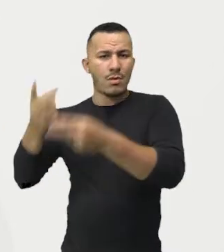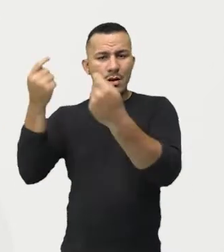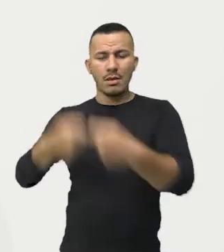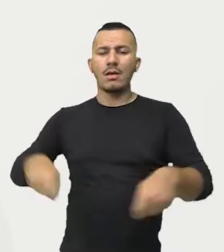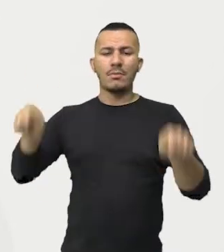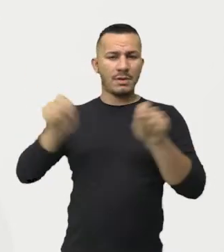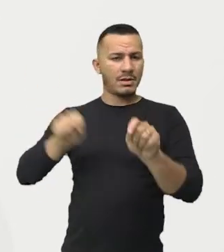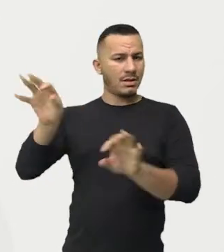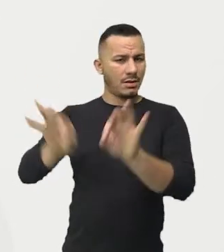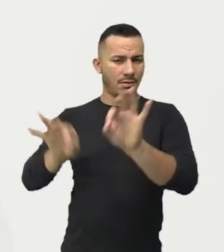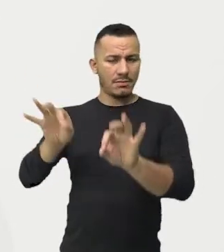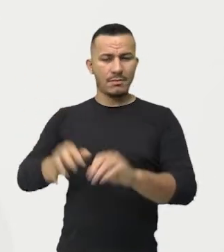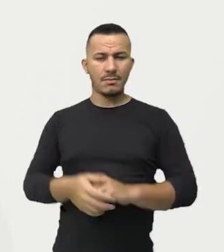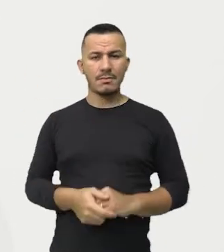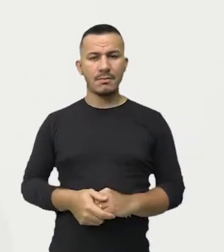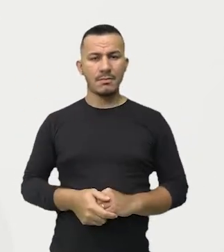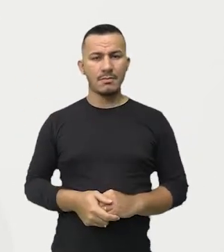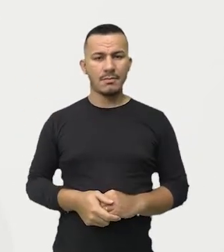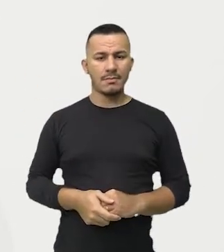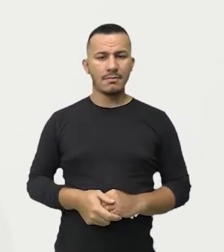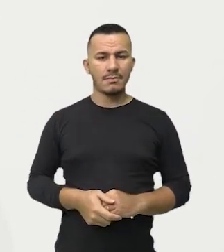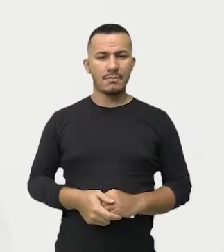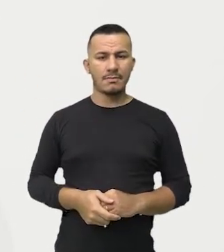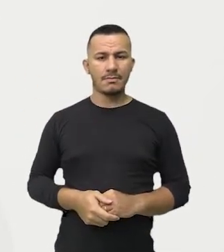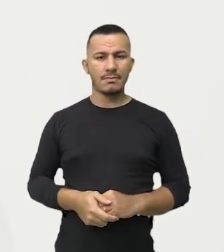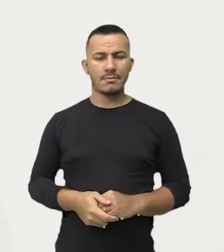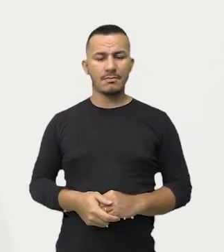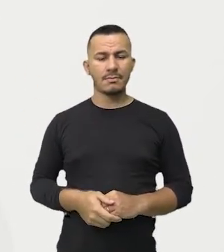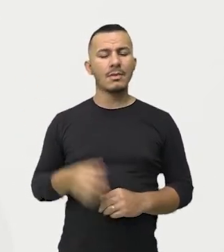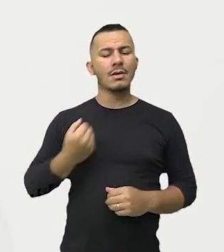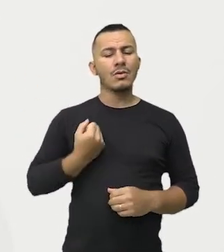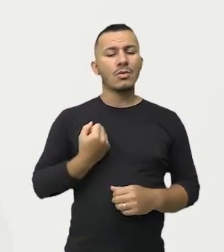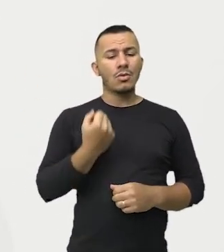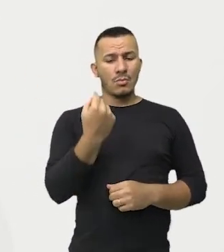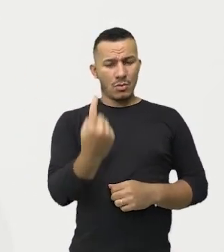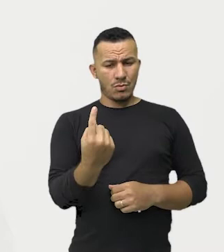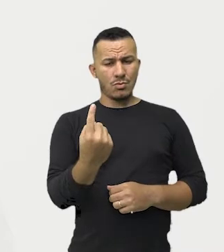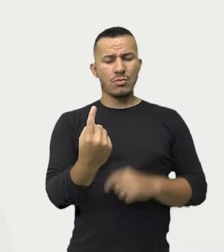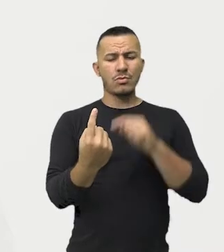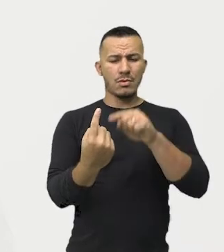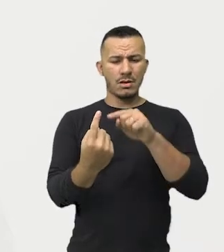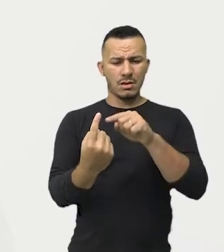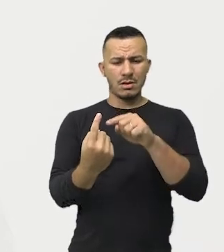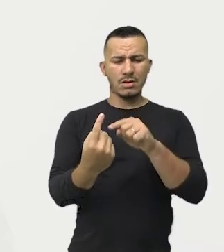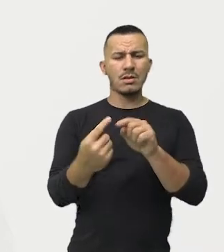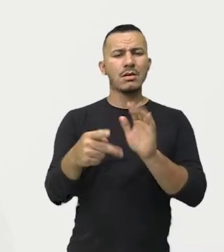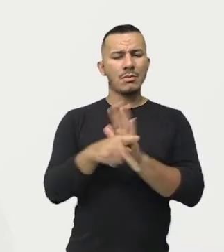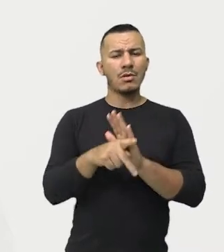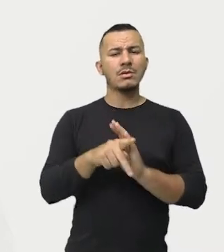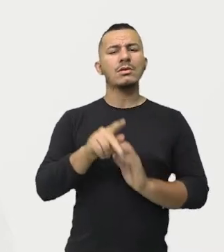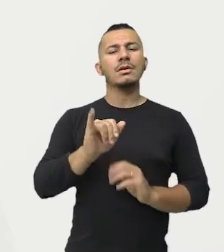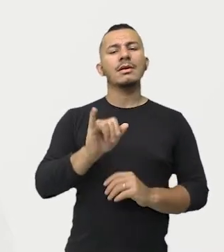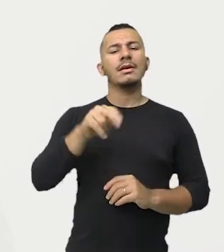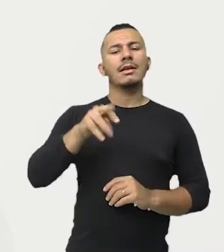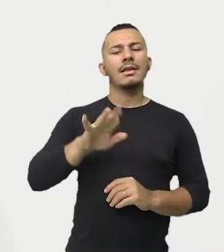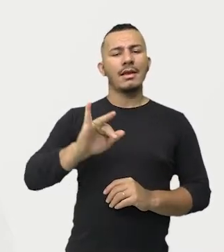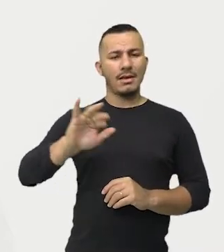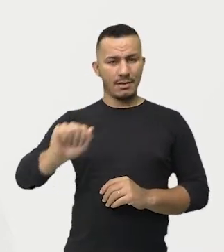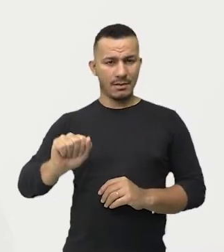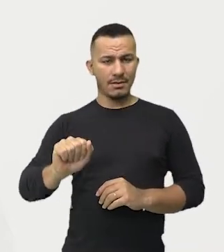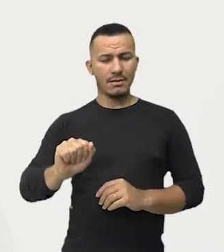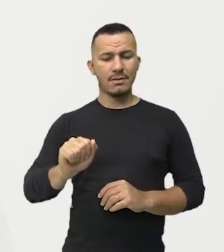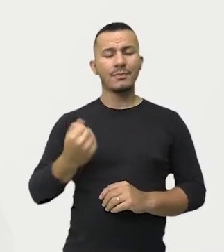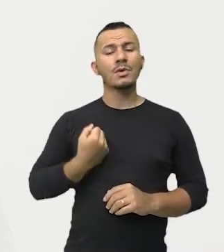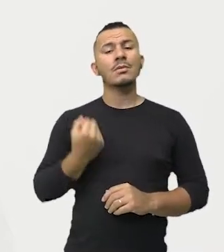precisamos construir um quociente decimal, tá bom? Esse 1, pessoal, que é o quociente, é a parte inteira, tá